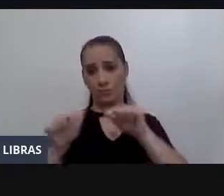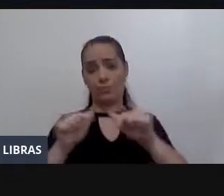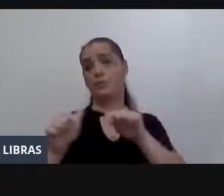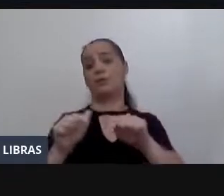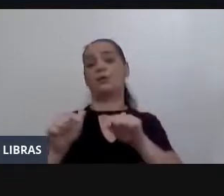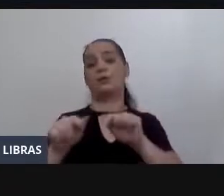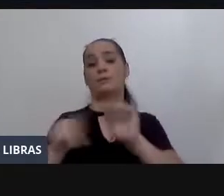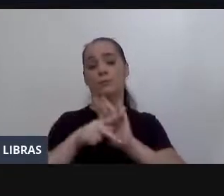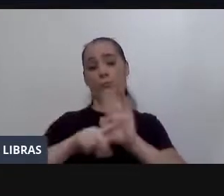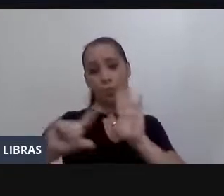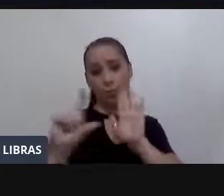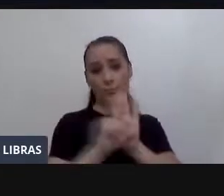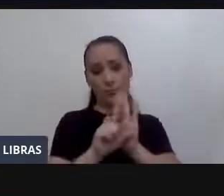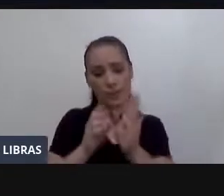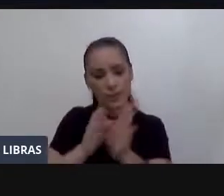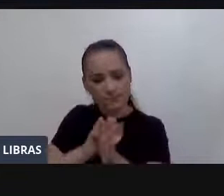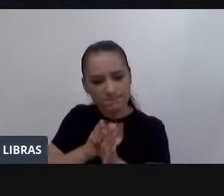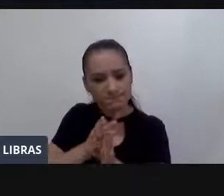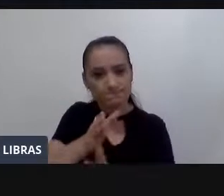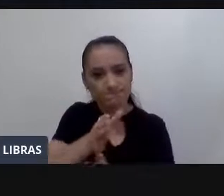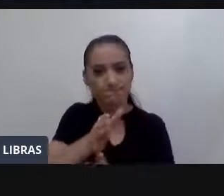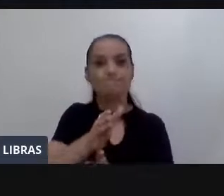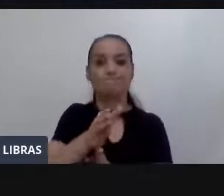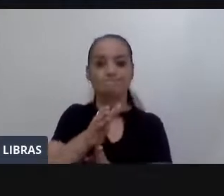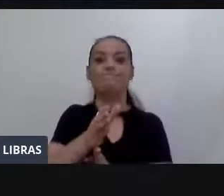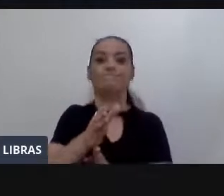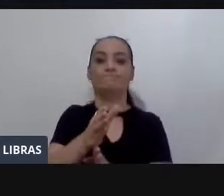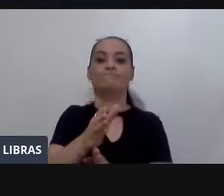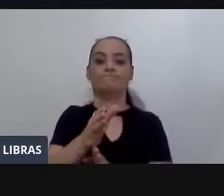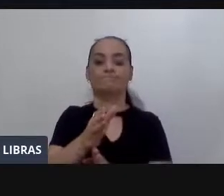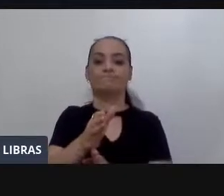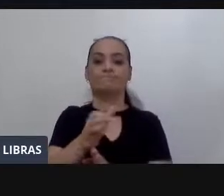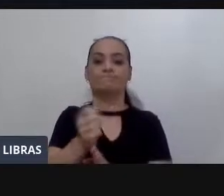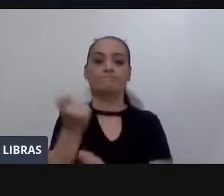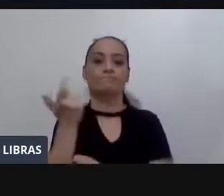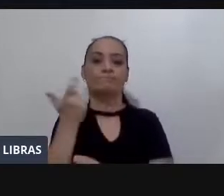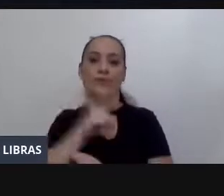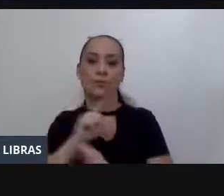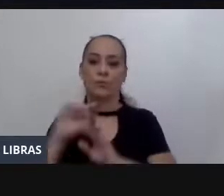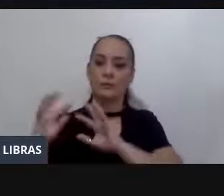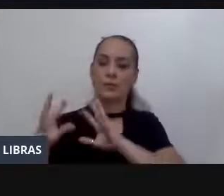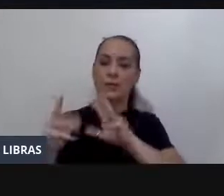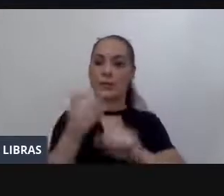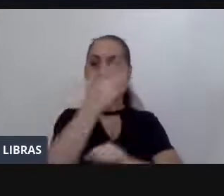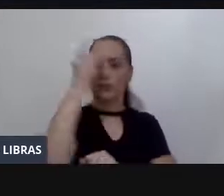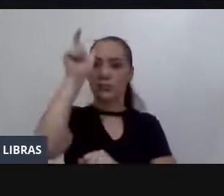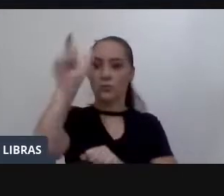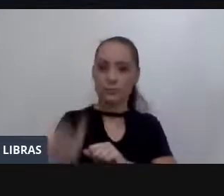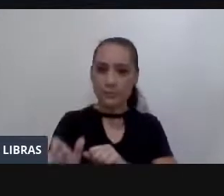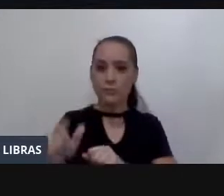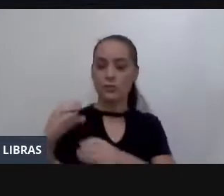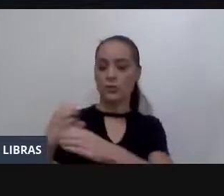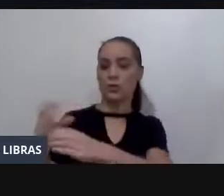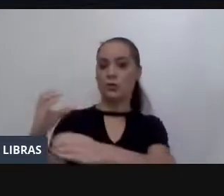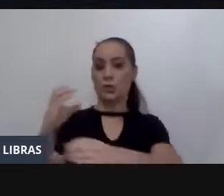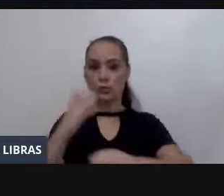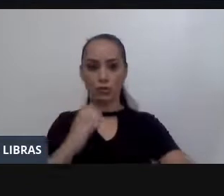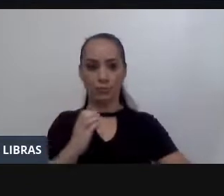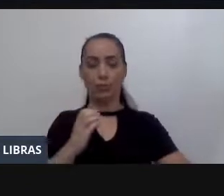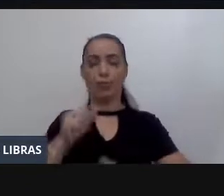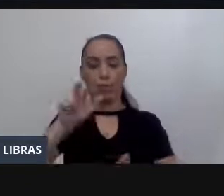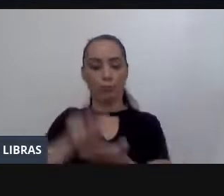lei que então possa comportar todas essas pessoas, possa revalidar diplomas com